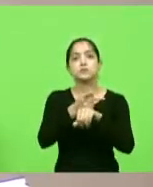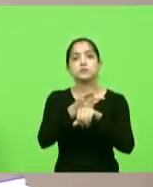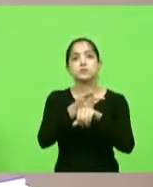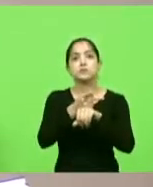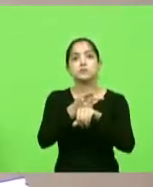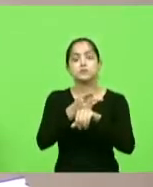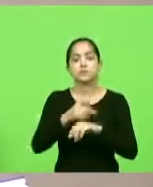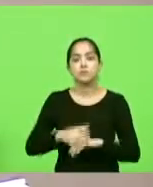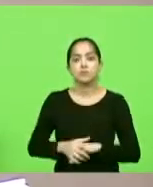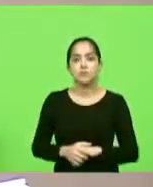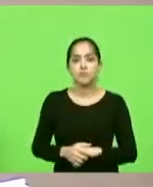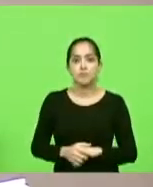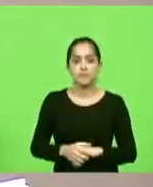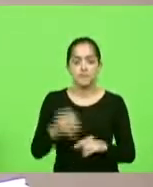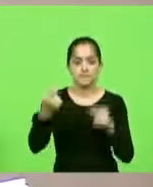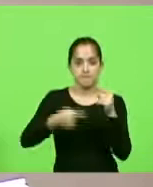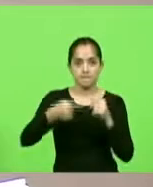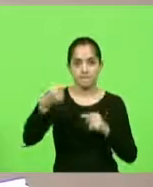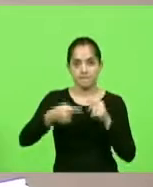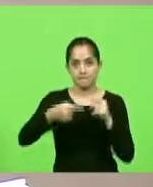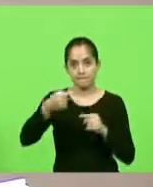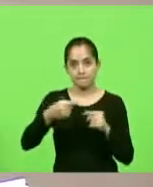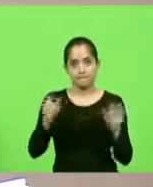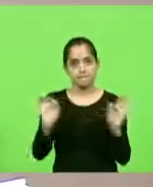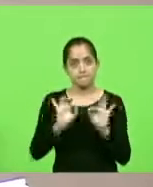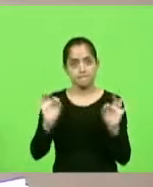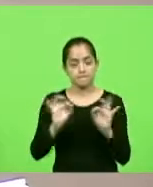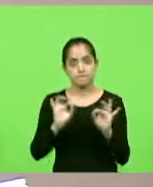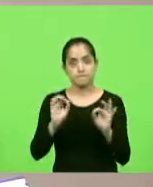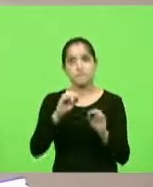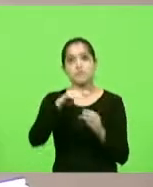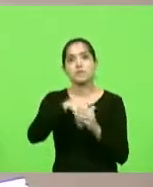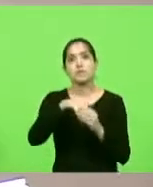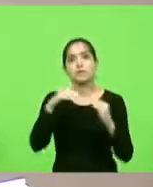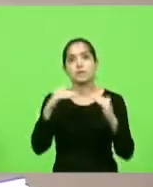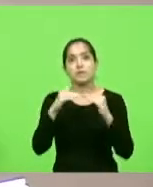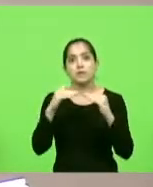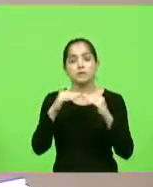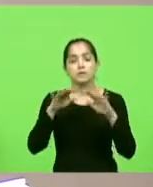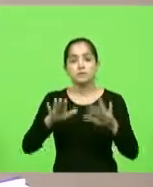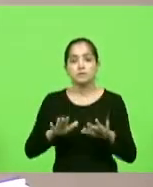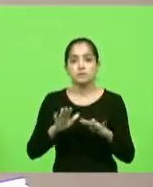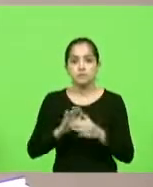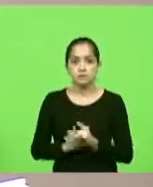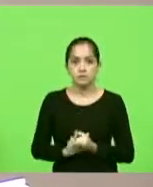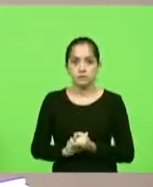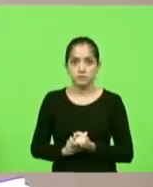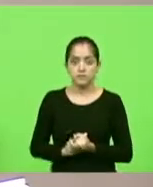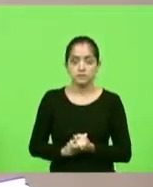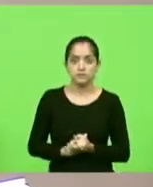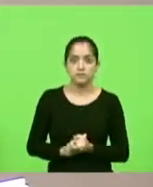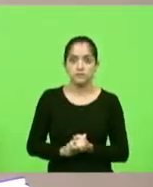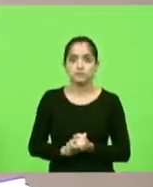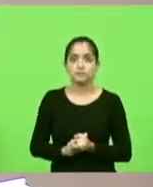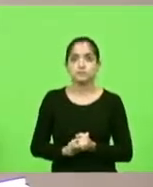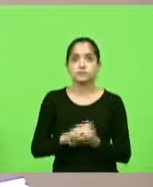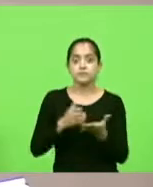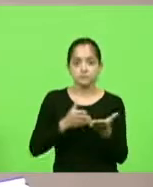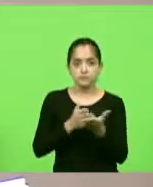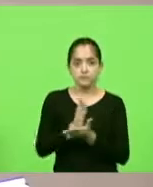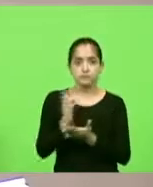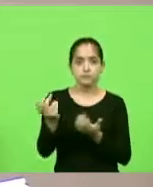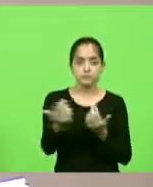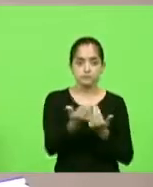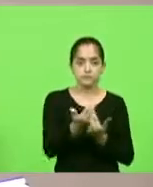to Work. Em discussão. Não havendo quem queira discutir, em votação. Deputados que aprovam, permaneçam como se encontram. Aprovado